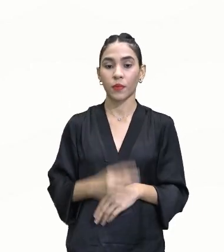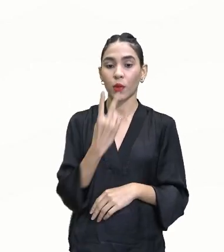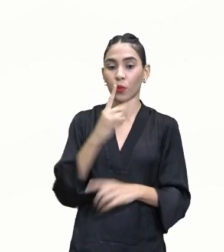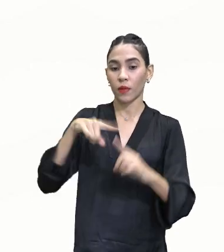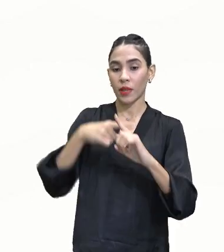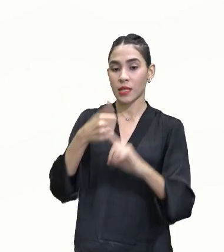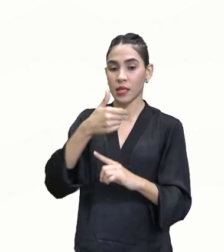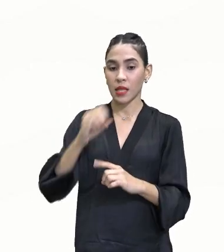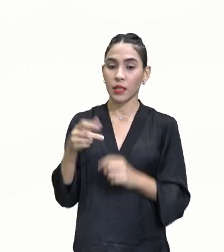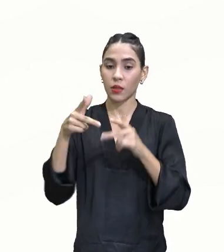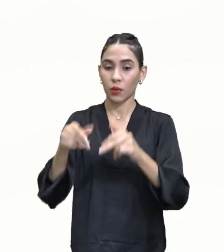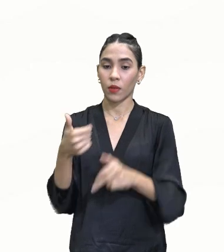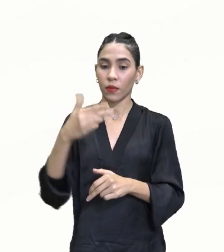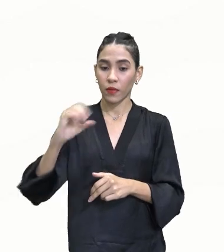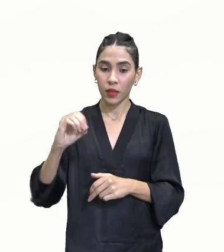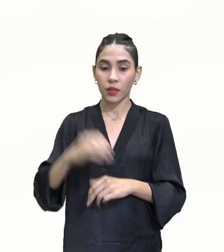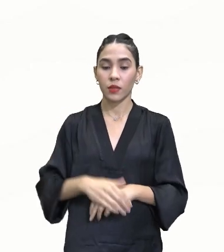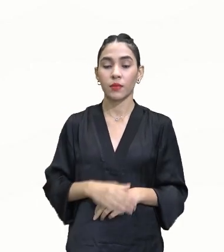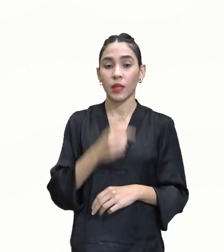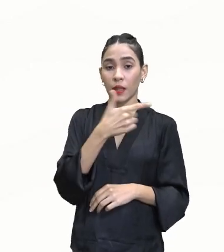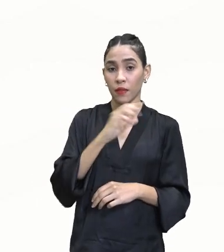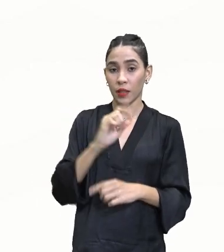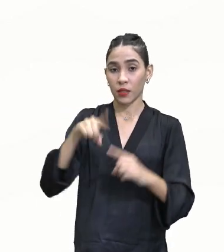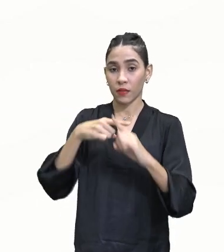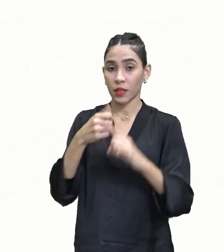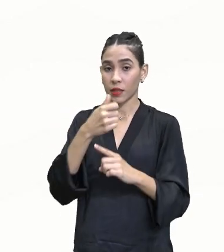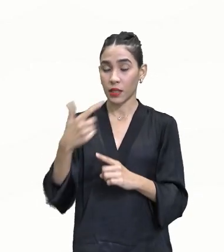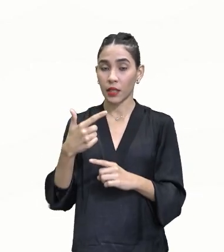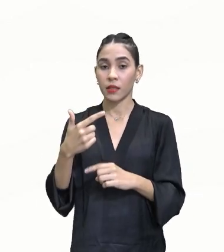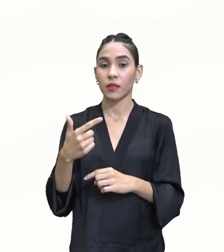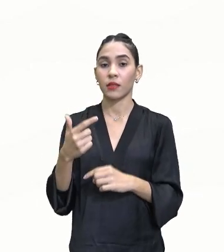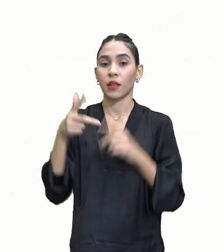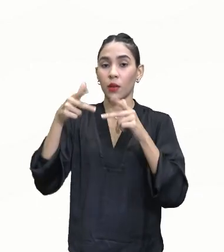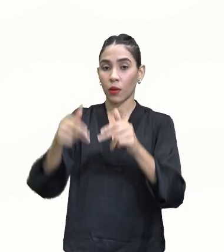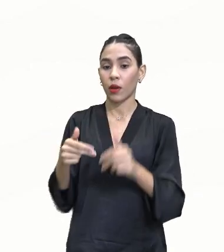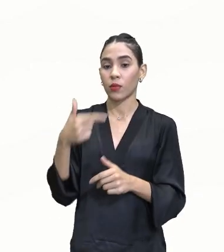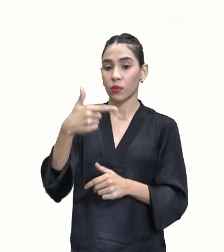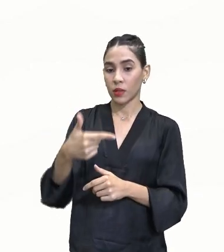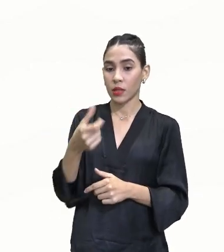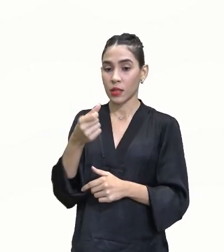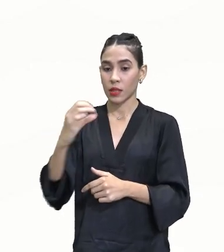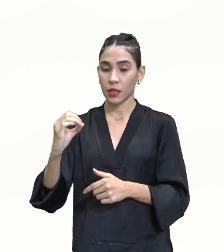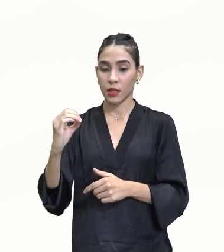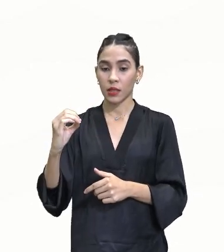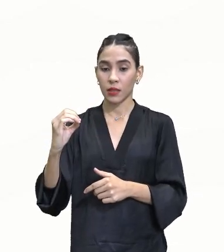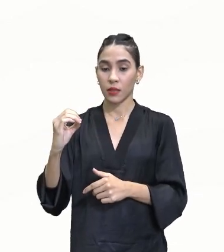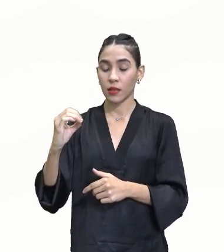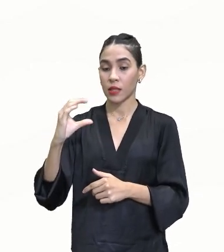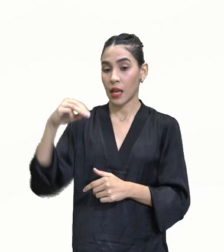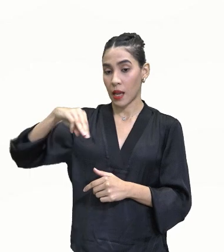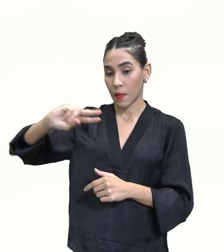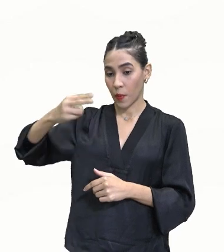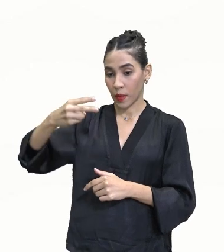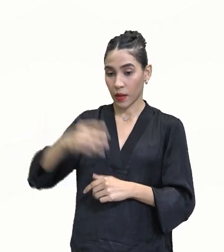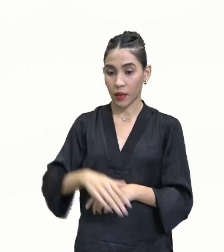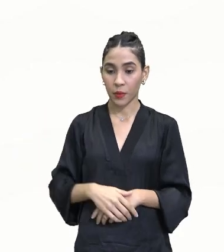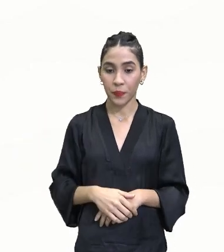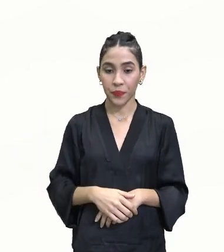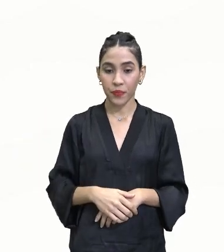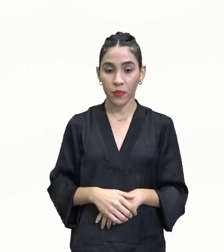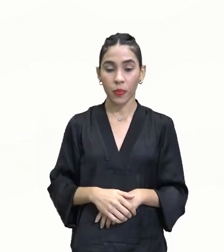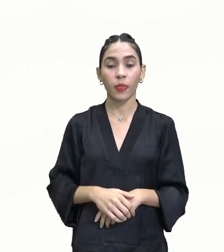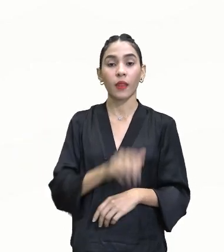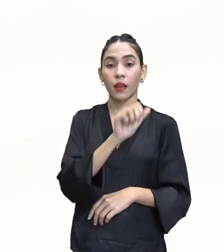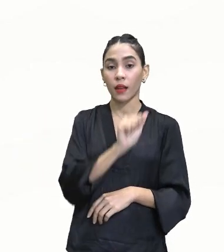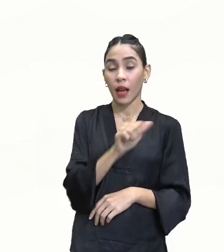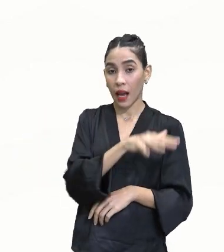que é 20, e 20 vezes 13, 260 centímetros quadrados. Isso aí é o que mesmo? A